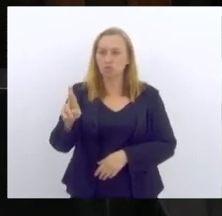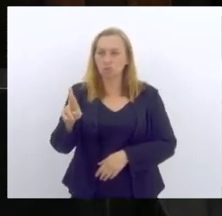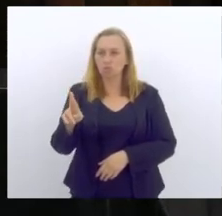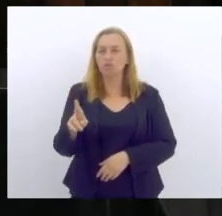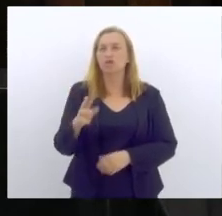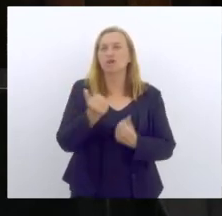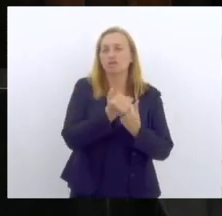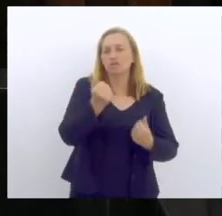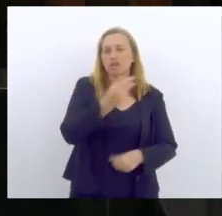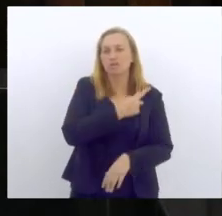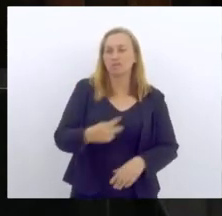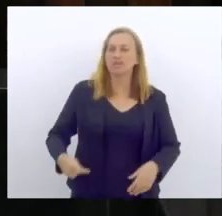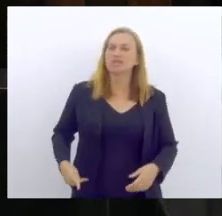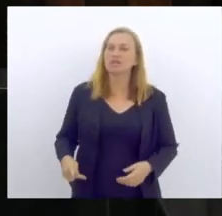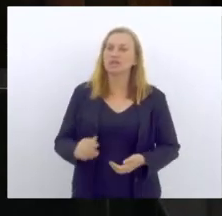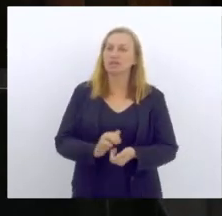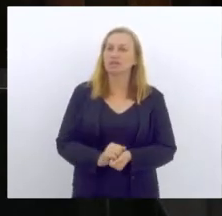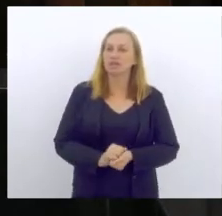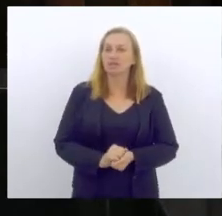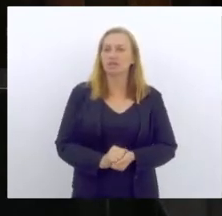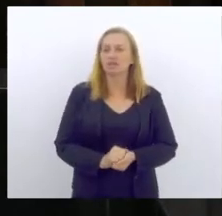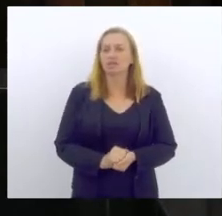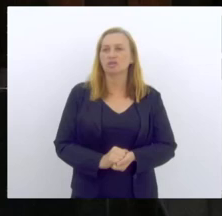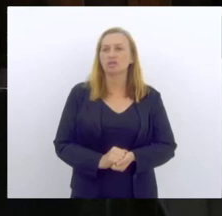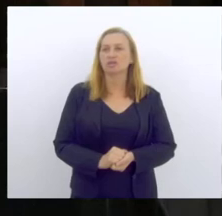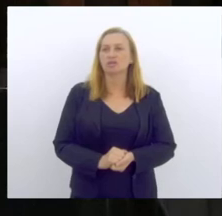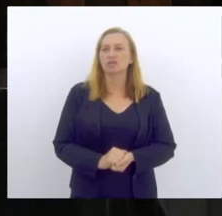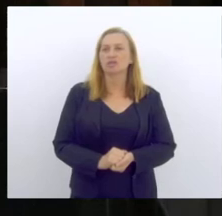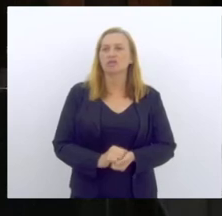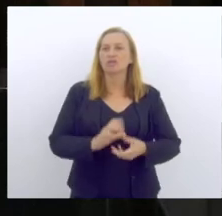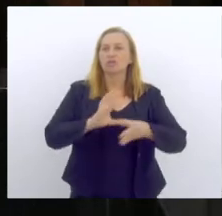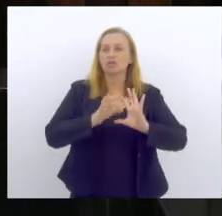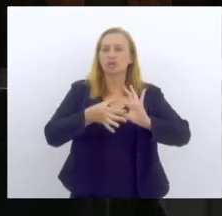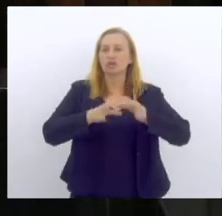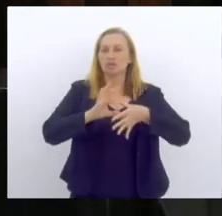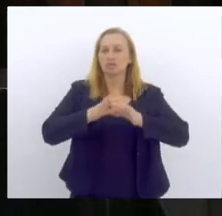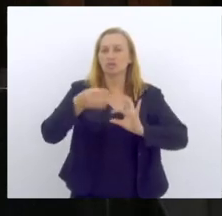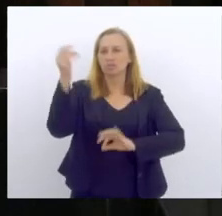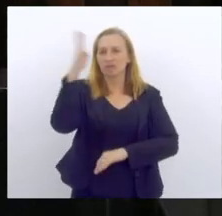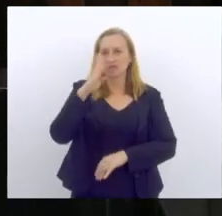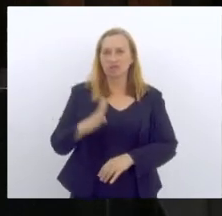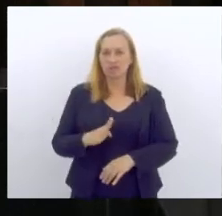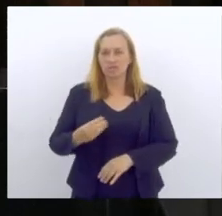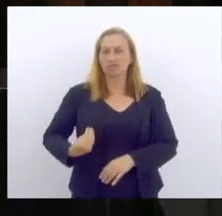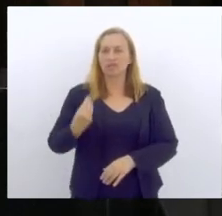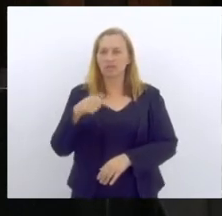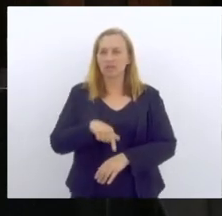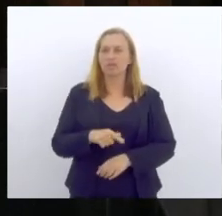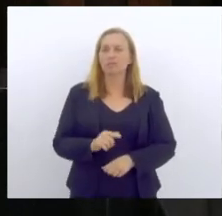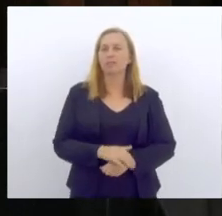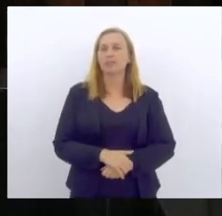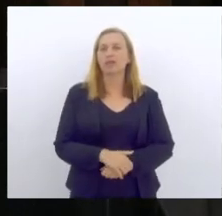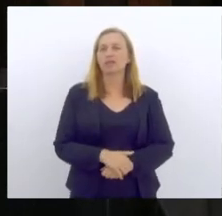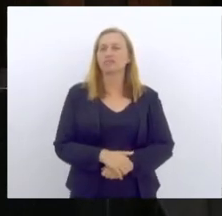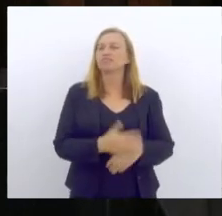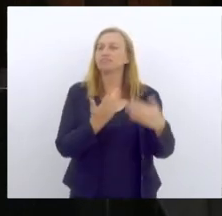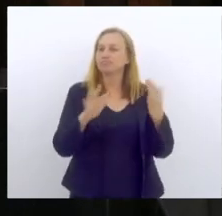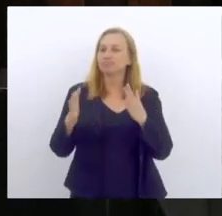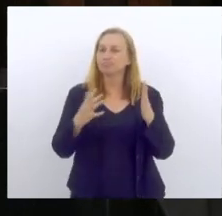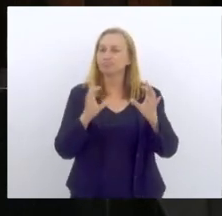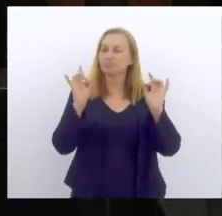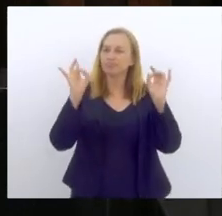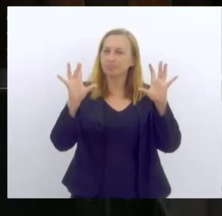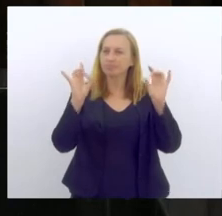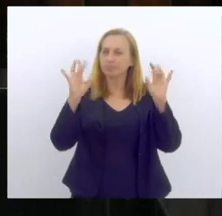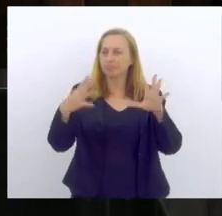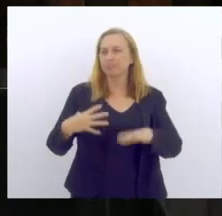vice-presidente da Confederação do comitê Olímpico brasileiro aqui presente quero fazer seu presidente uma saudação especial